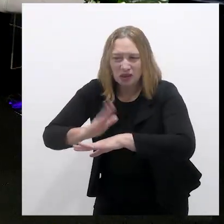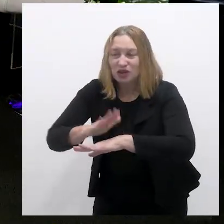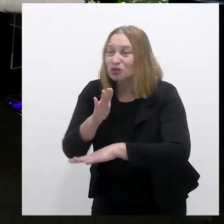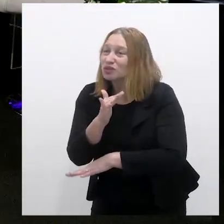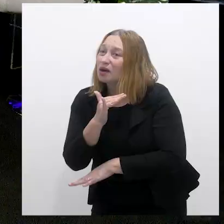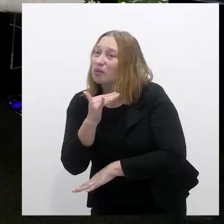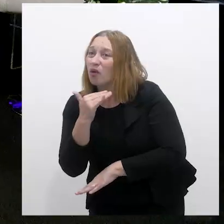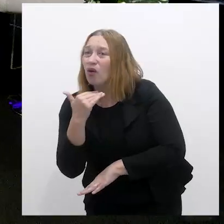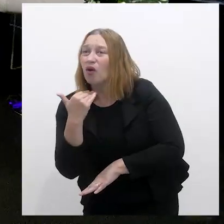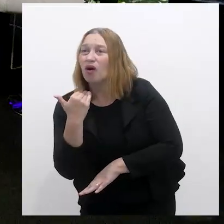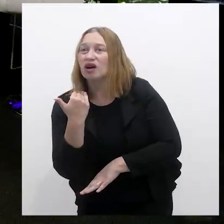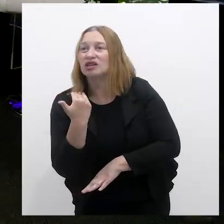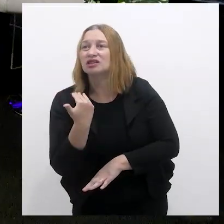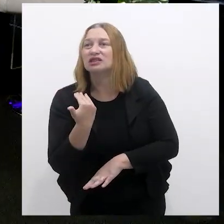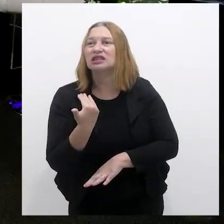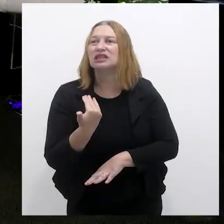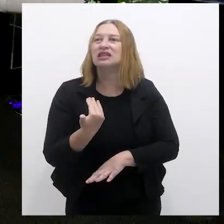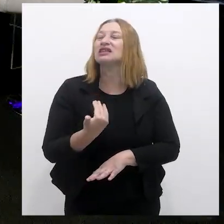fim da